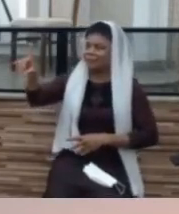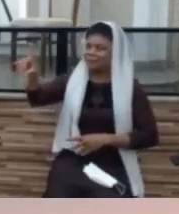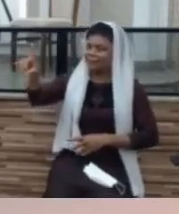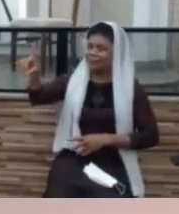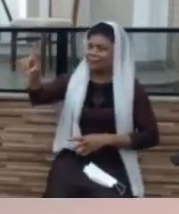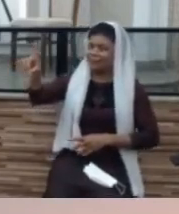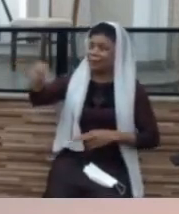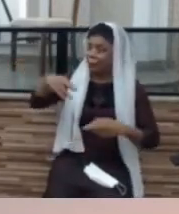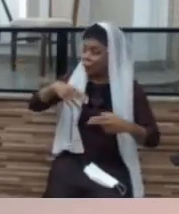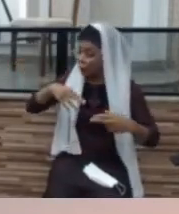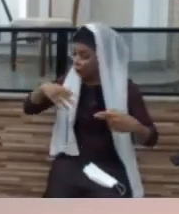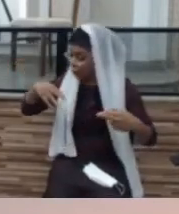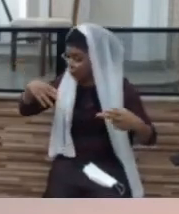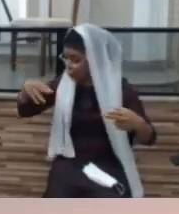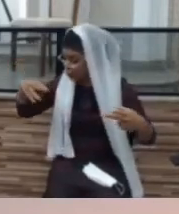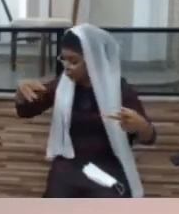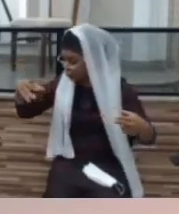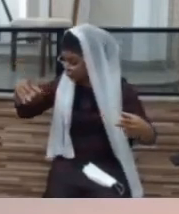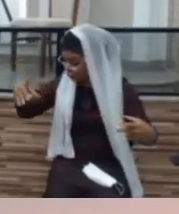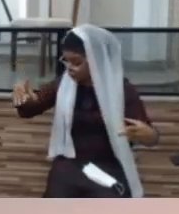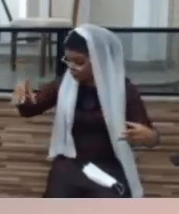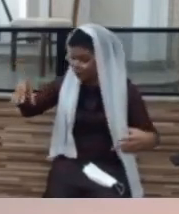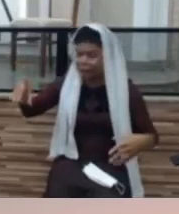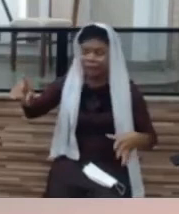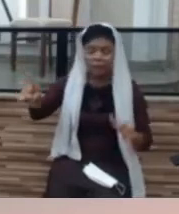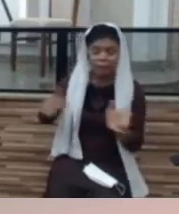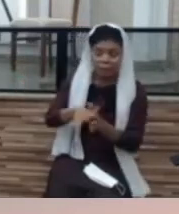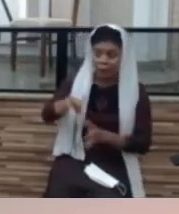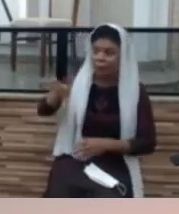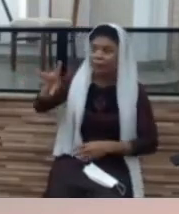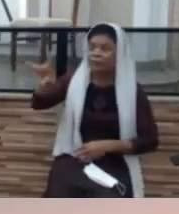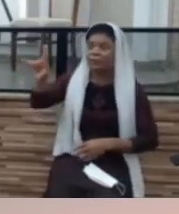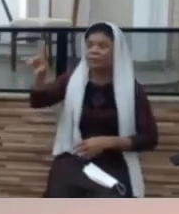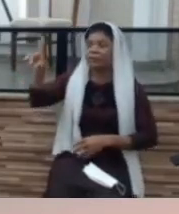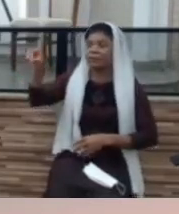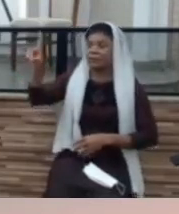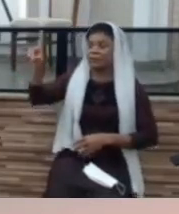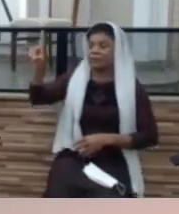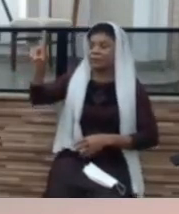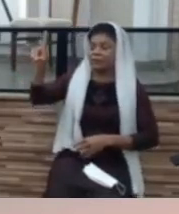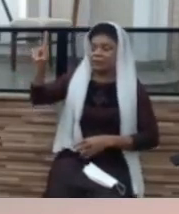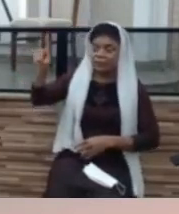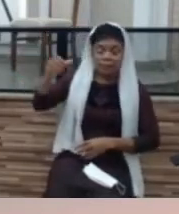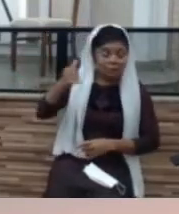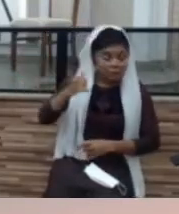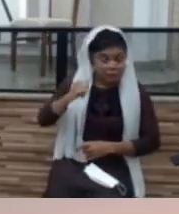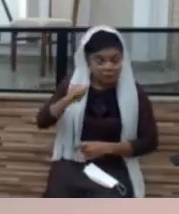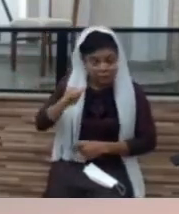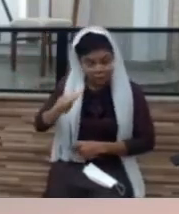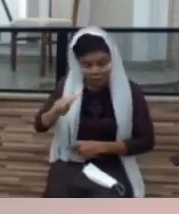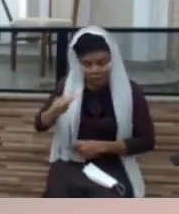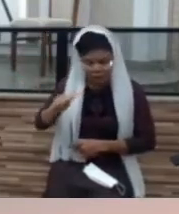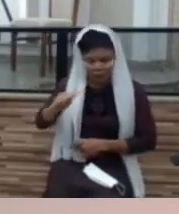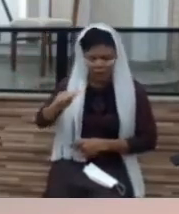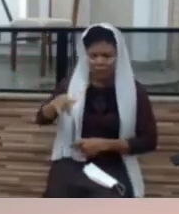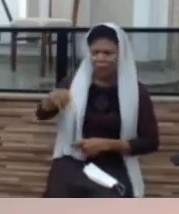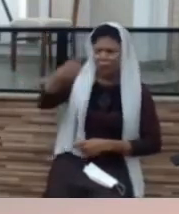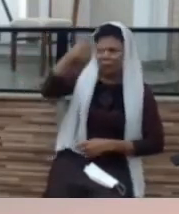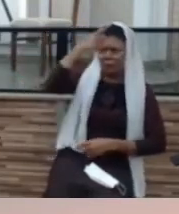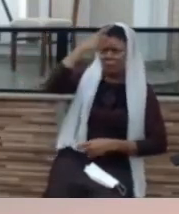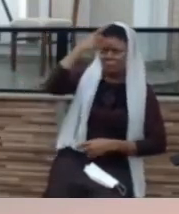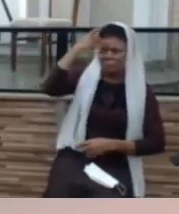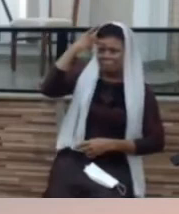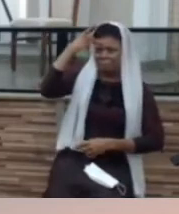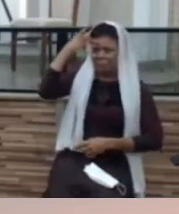amadurecendo, ou alguma coisa nascendo no coração de alguém, irmão, algum móvel que trouxe lá de fora, querendo implantar aqui